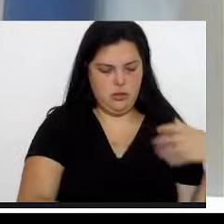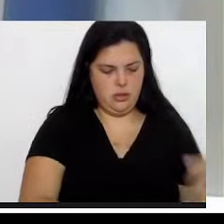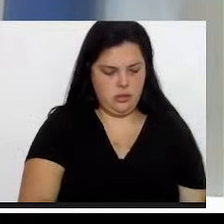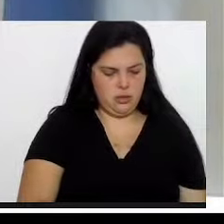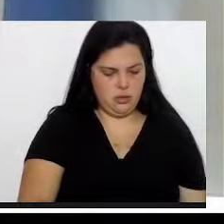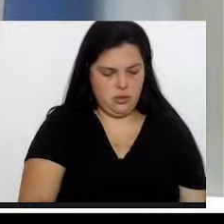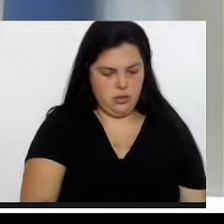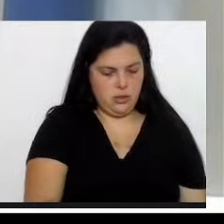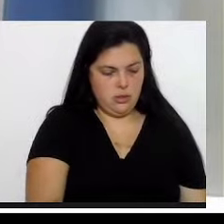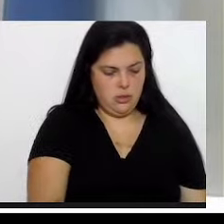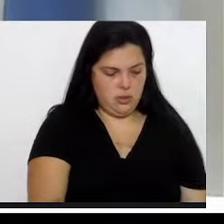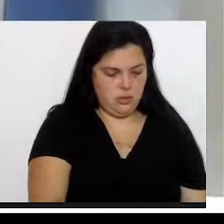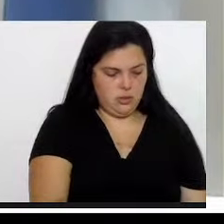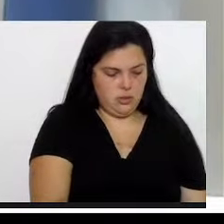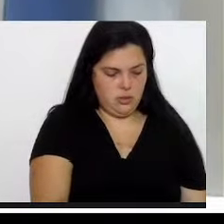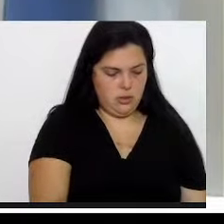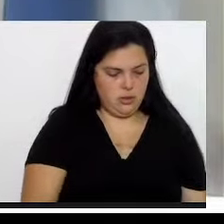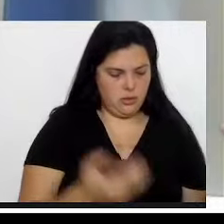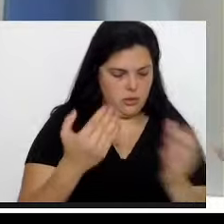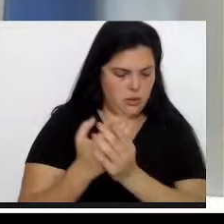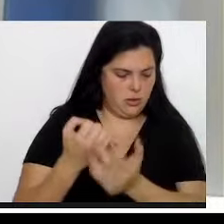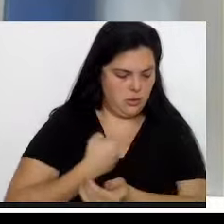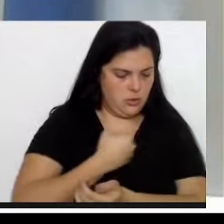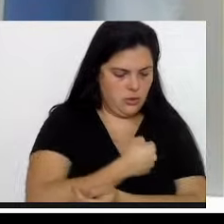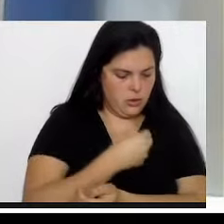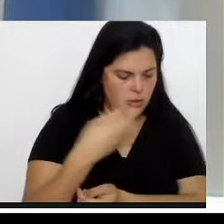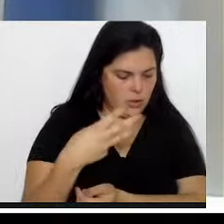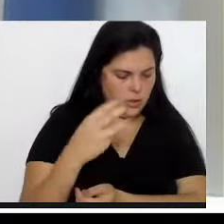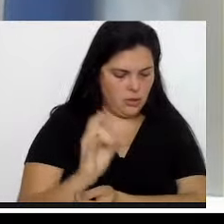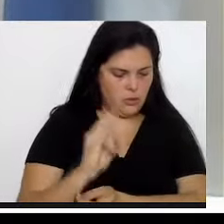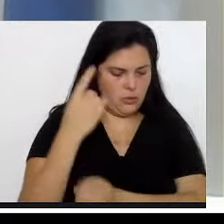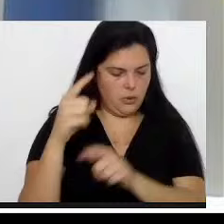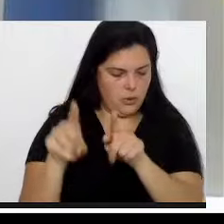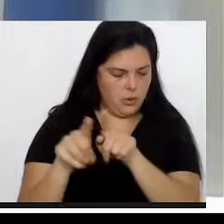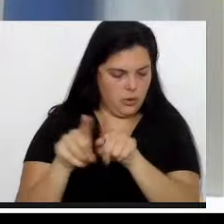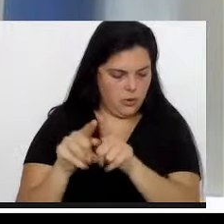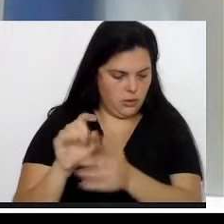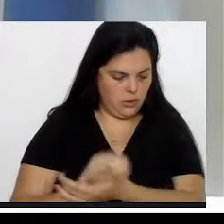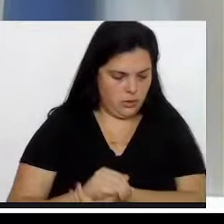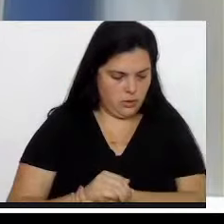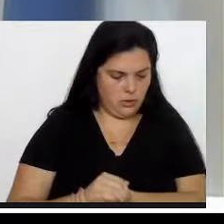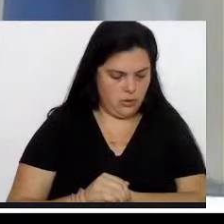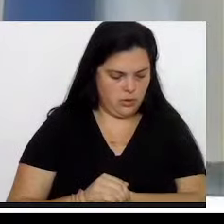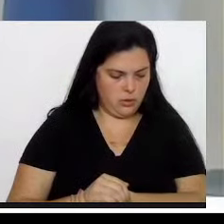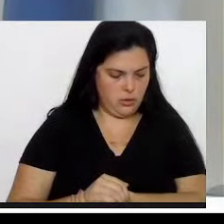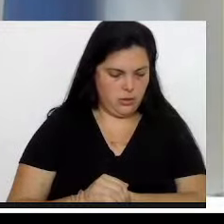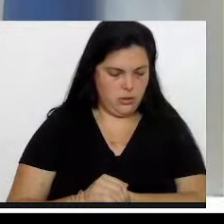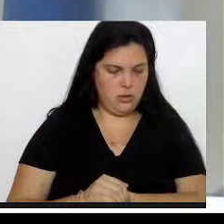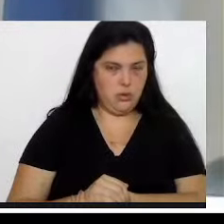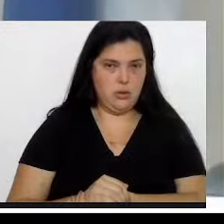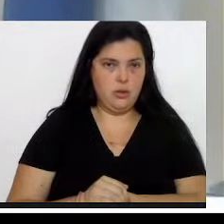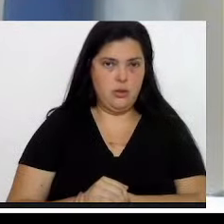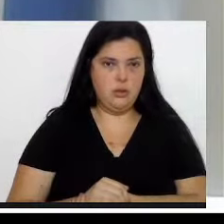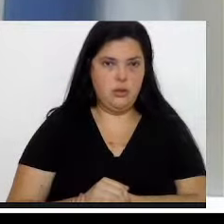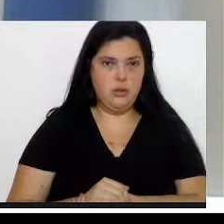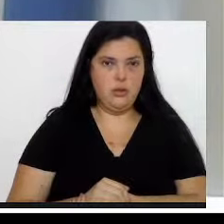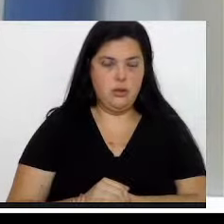Então, chamo feito três e último, né? Ação quatro, é? Ou será o